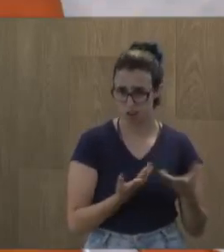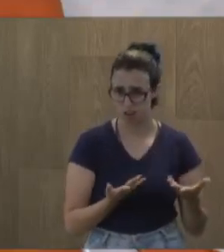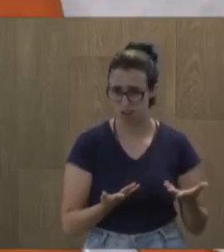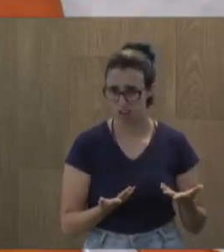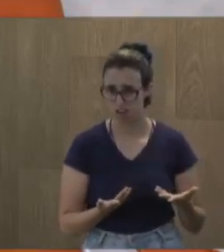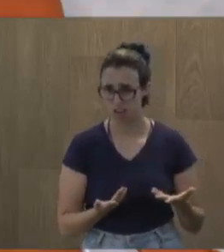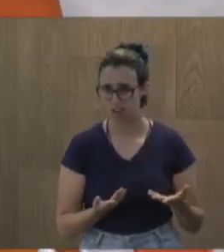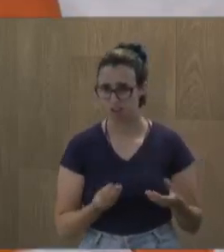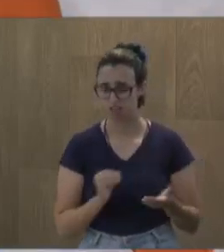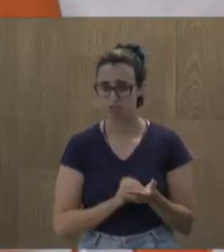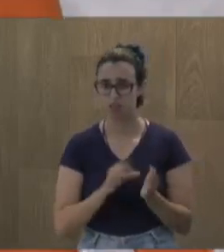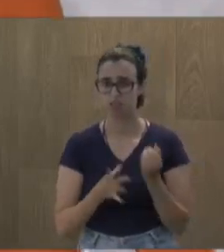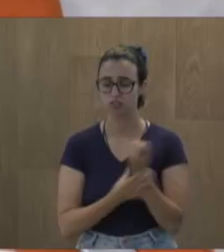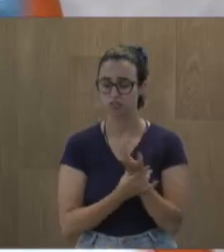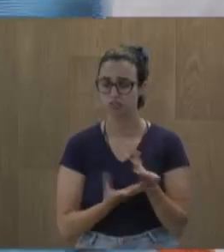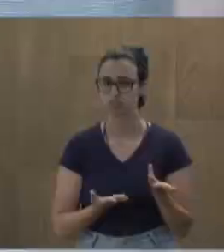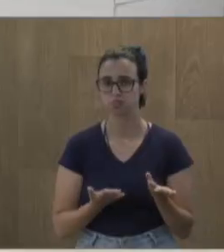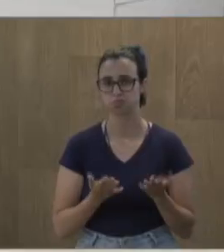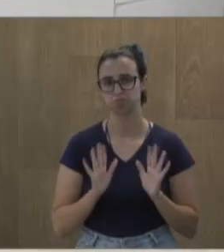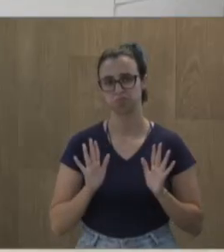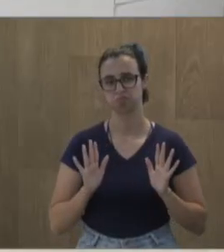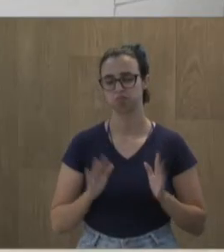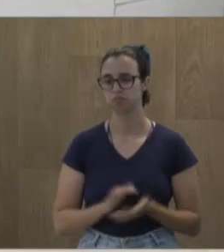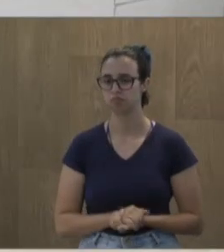essa tarde de hoje